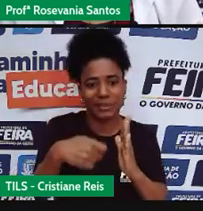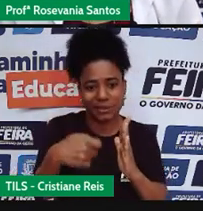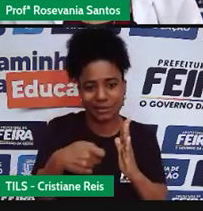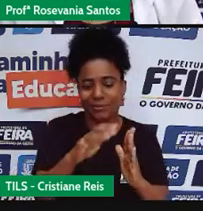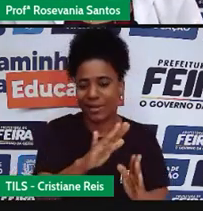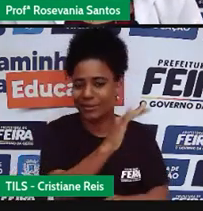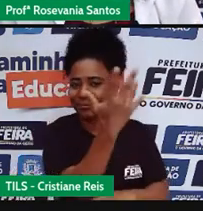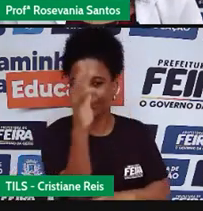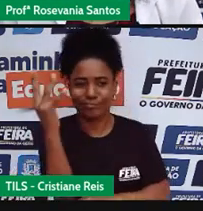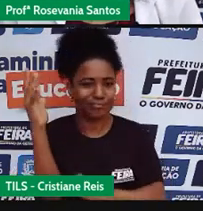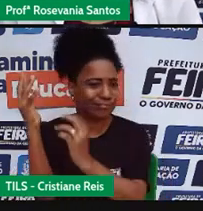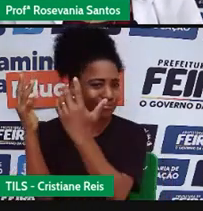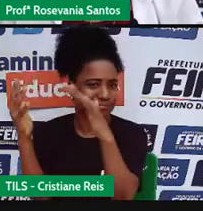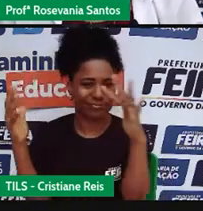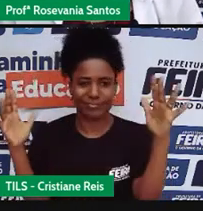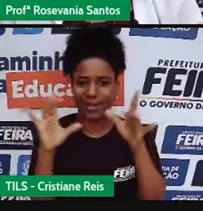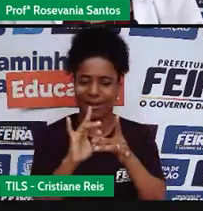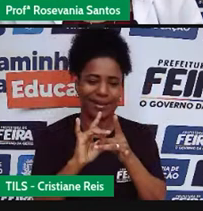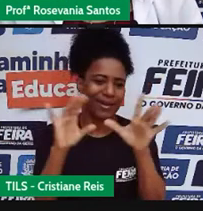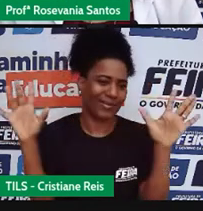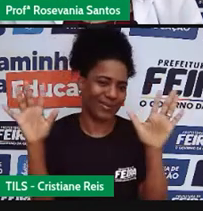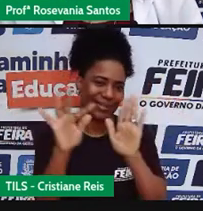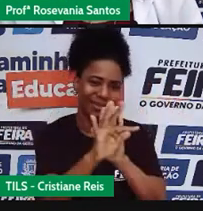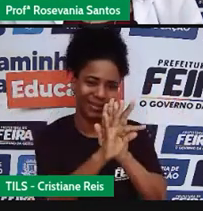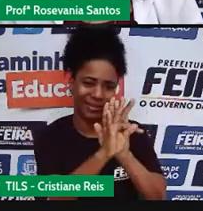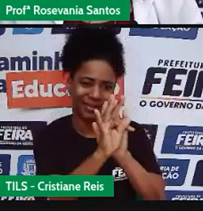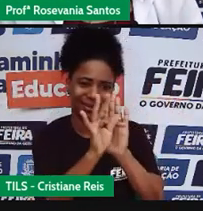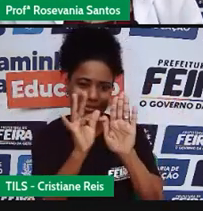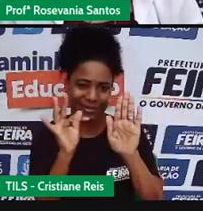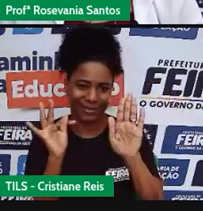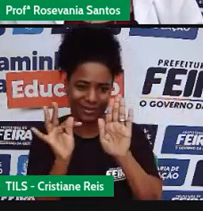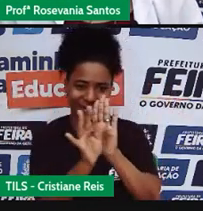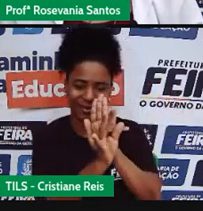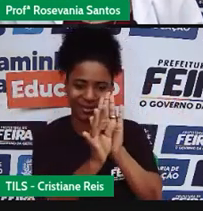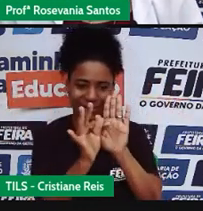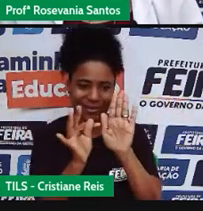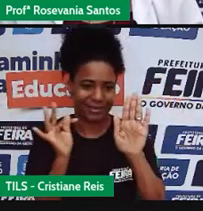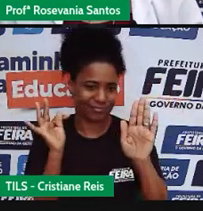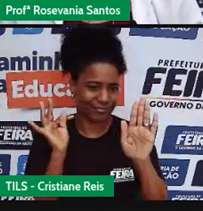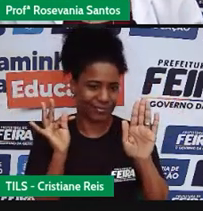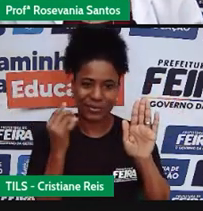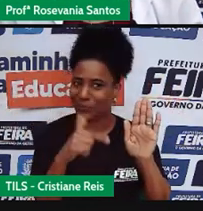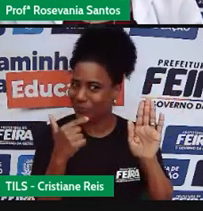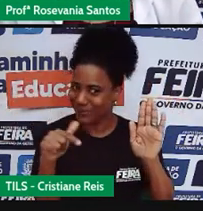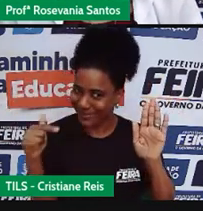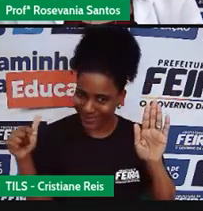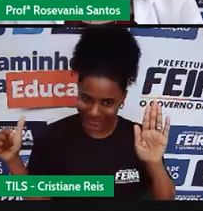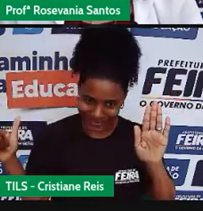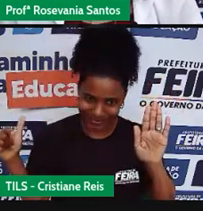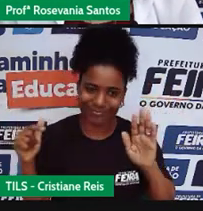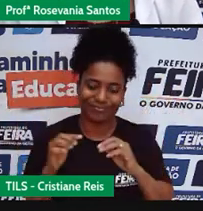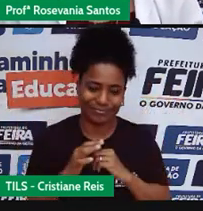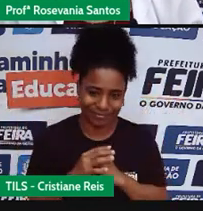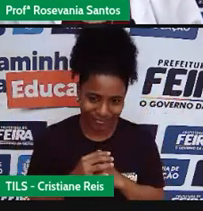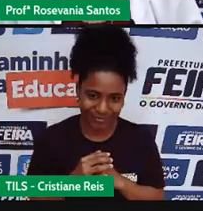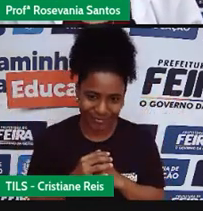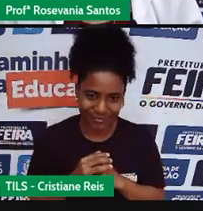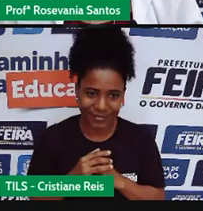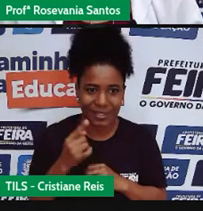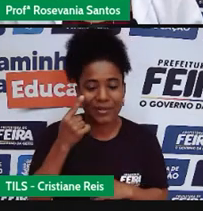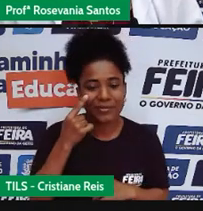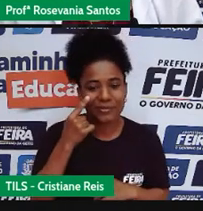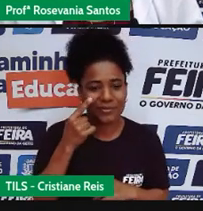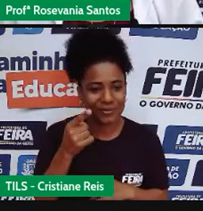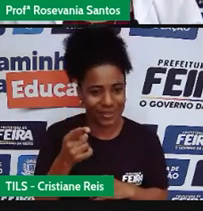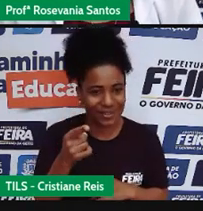digamos assim, na natureza não existe essa linha. Aqui existe, nesse espaço da linha, uma zona de transição, onde eu passo de um mais úmido para mais seco, do mais seco para mais